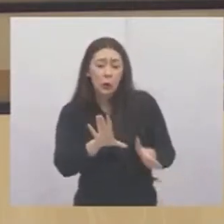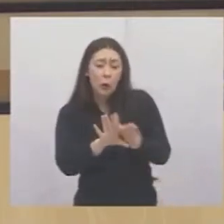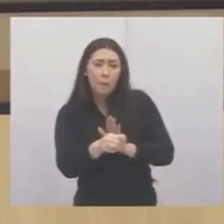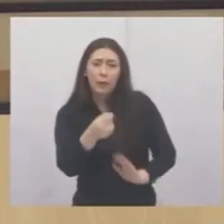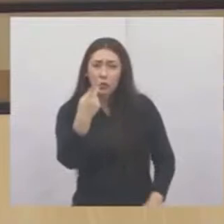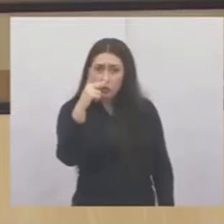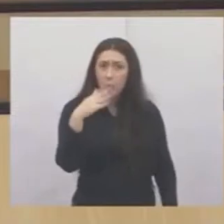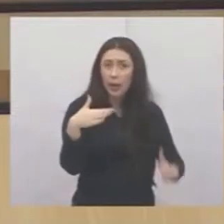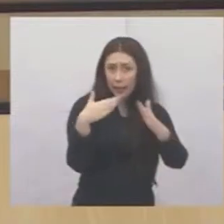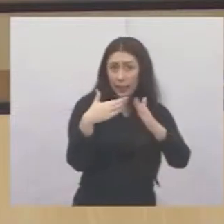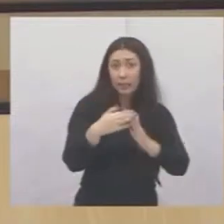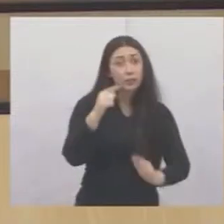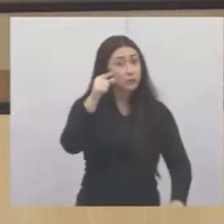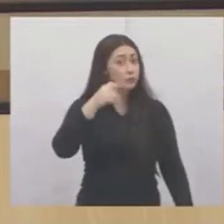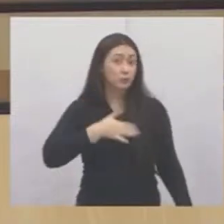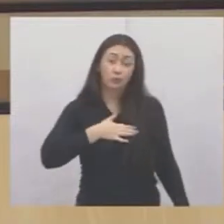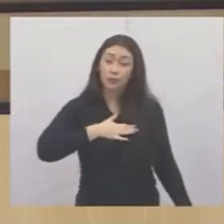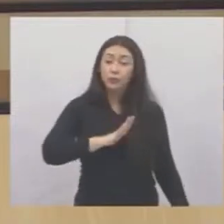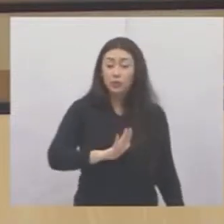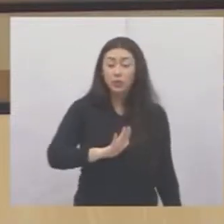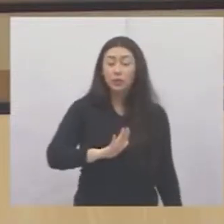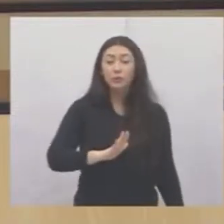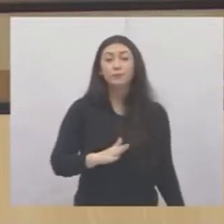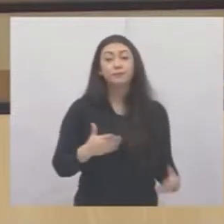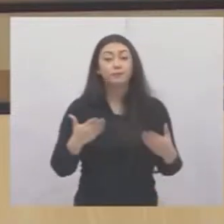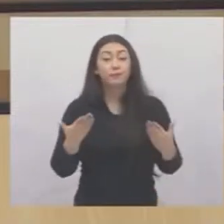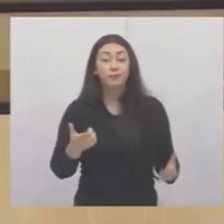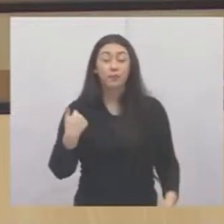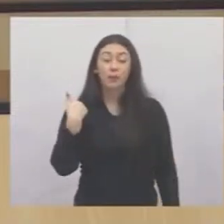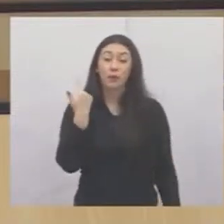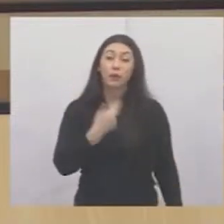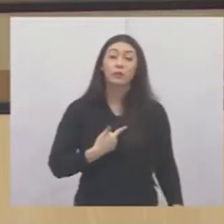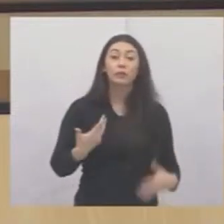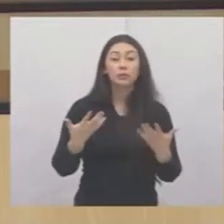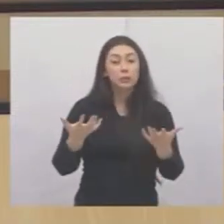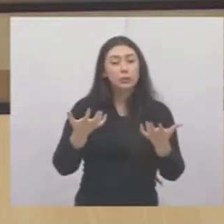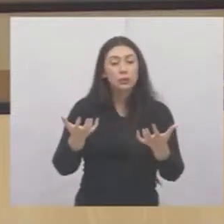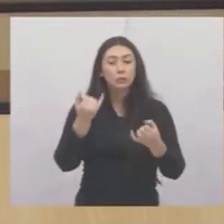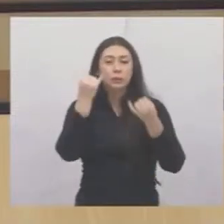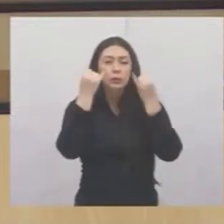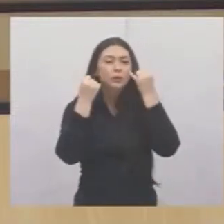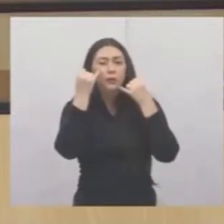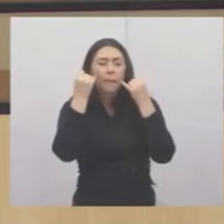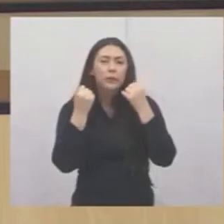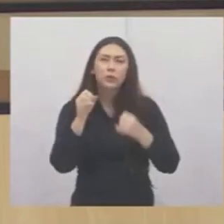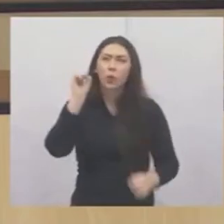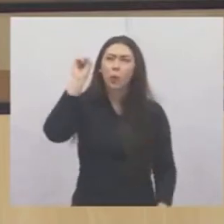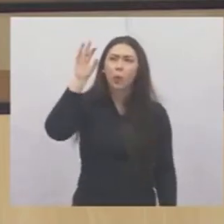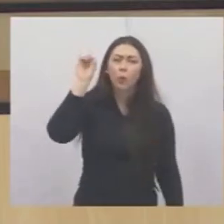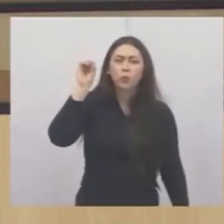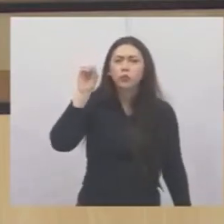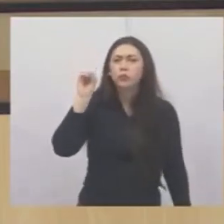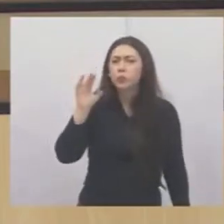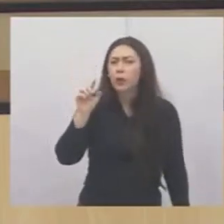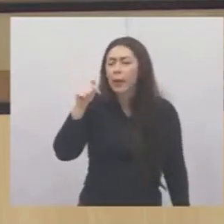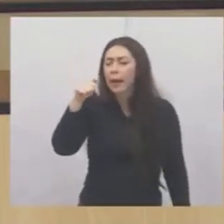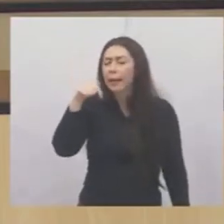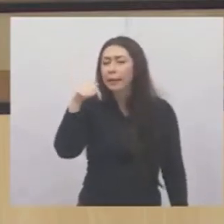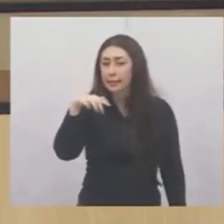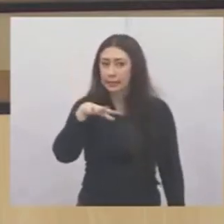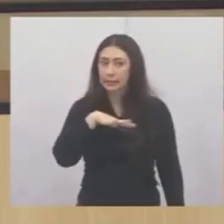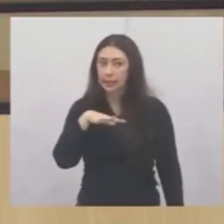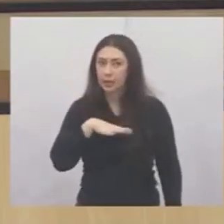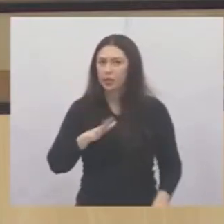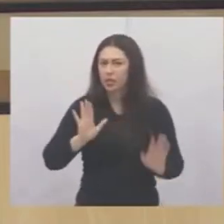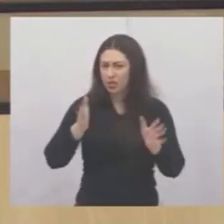casa dela, ela ia tomar medidas. Então, nós queremos saber, os semáforos da cidade já